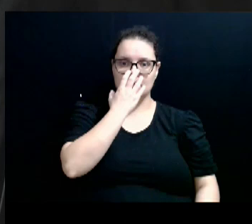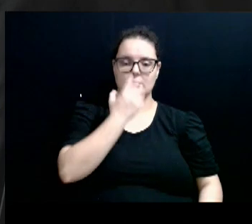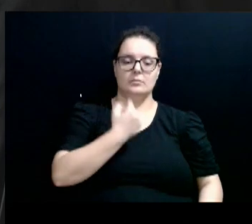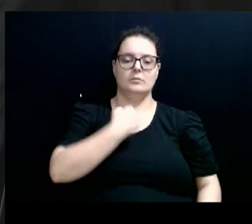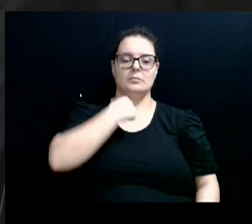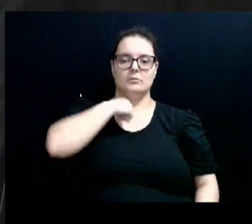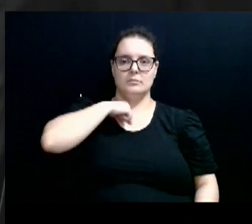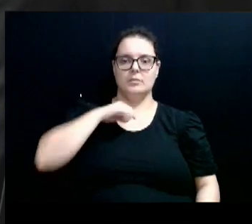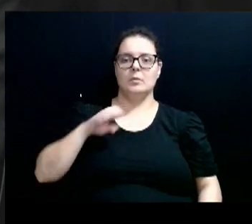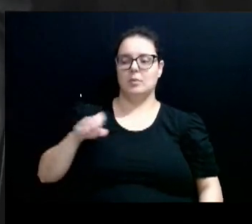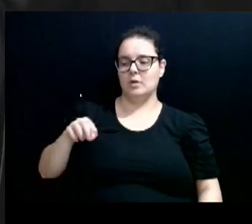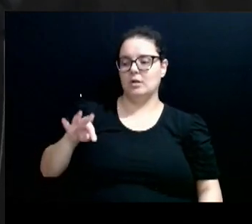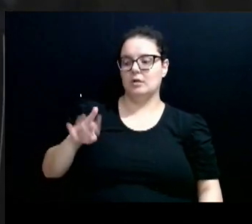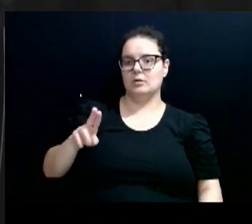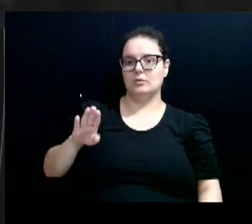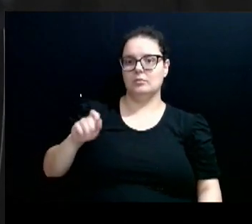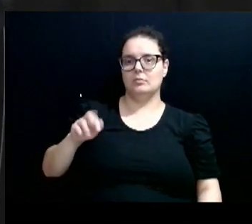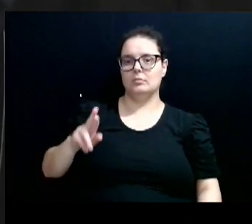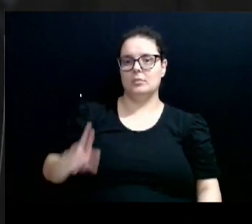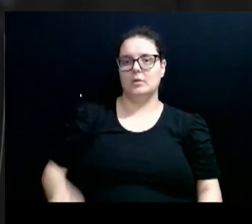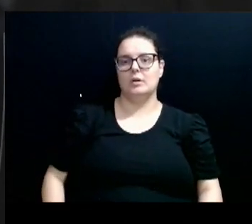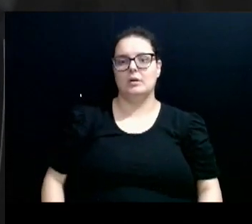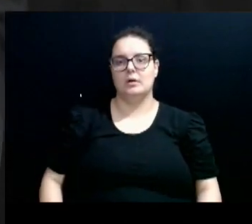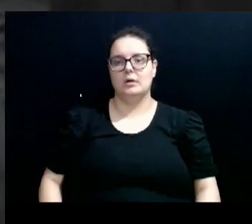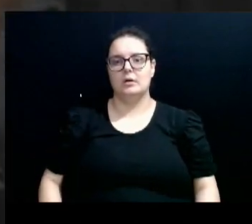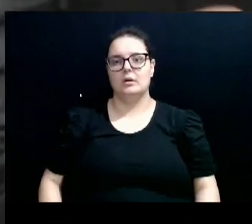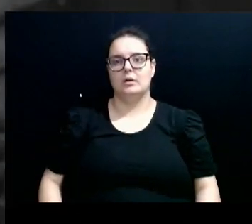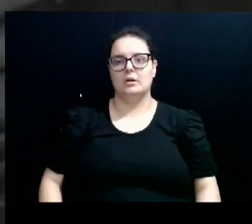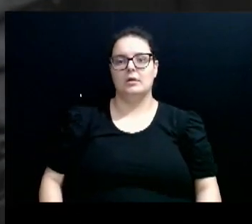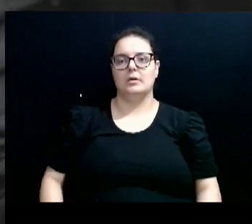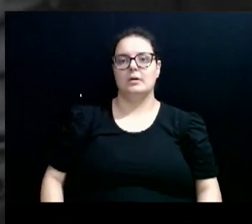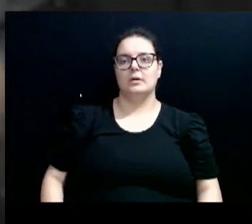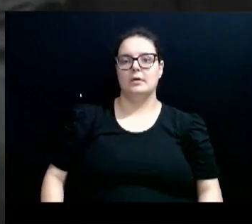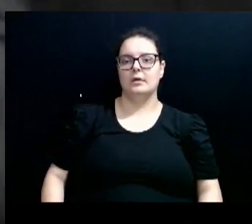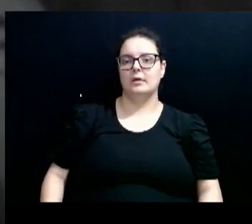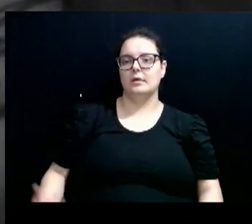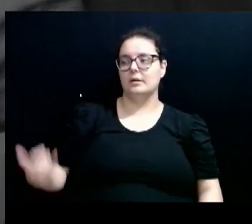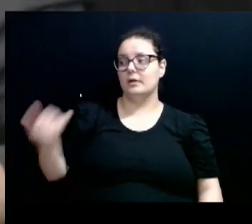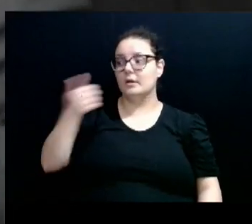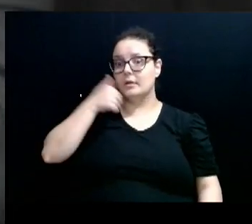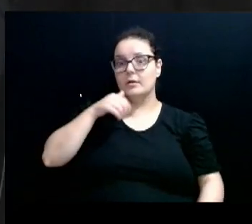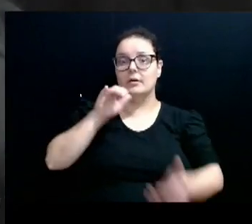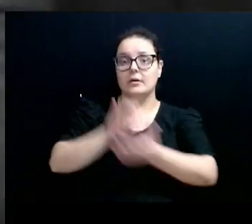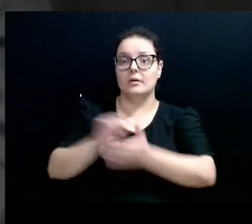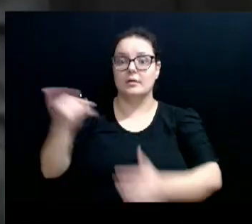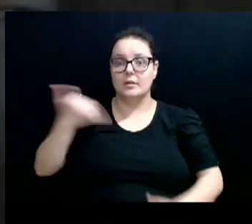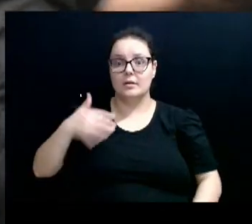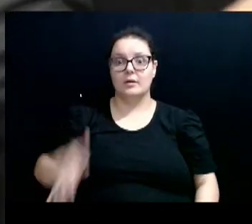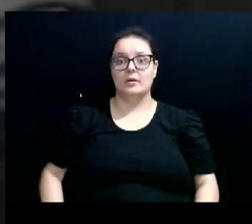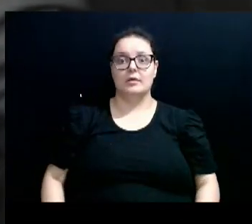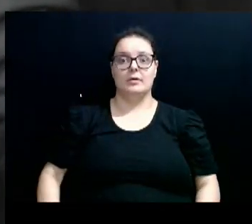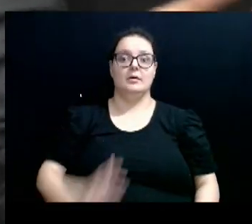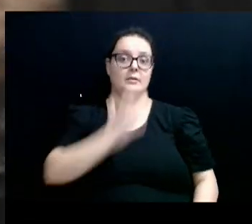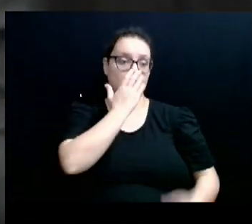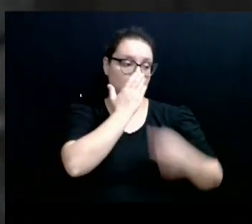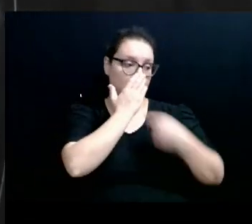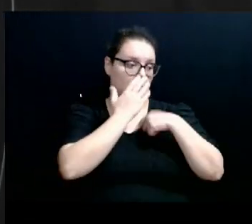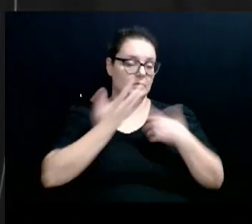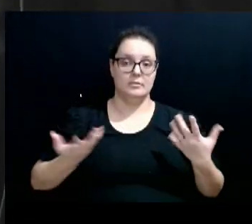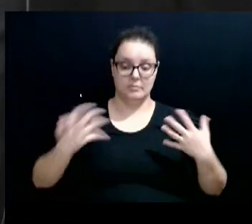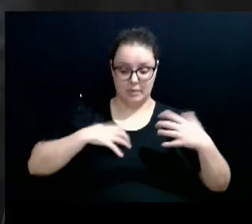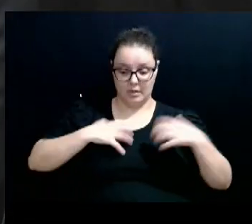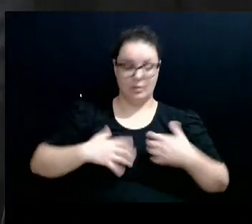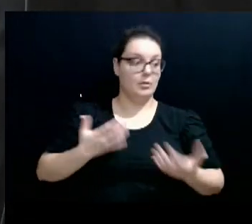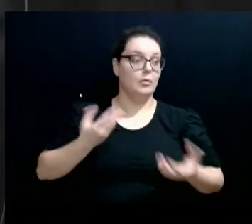não deixa eu te entubar. Sabe que eu dou vontade de sair correndo, né? Como que eu sair correndo do hospital? Cheio de aparelhos, eu vou pular da cama e